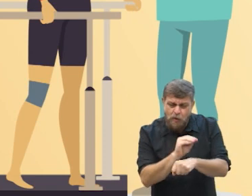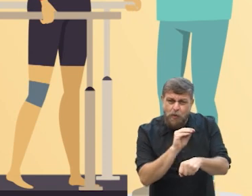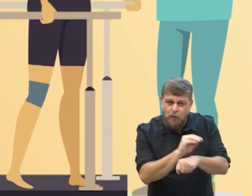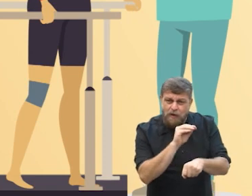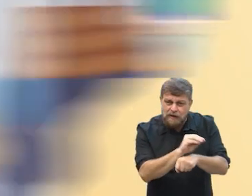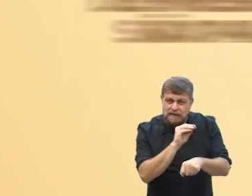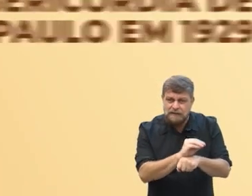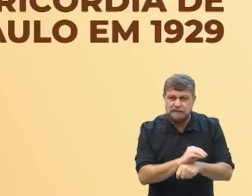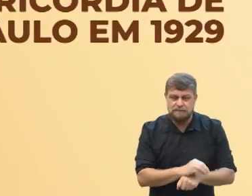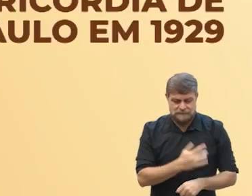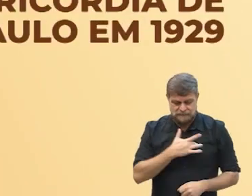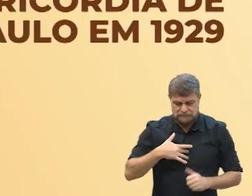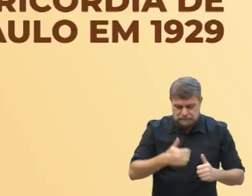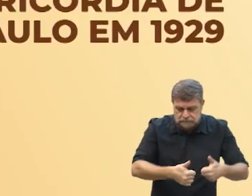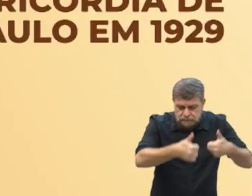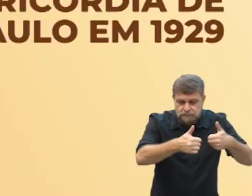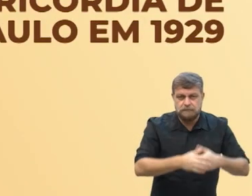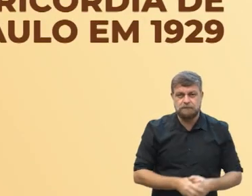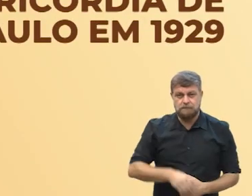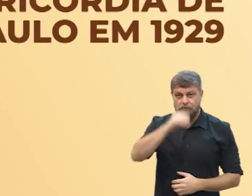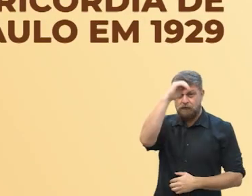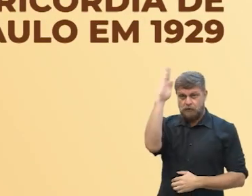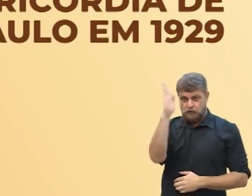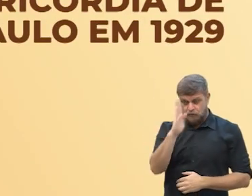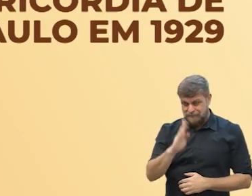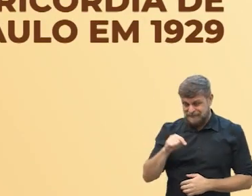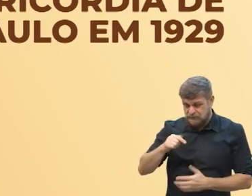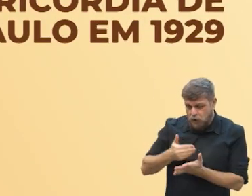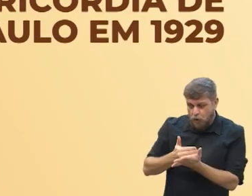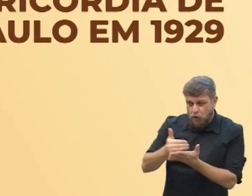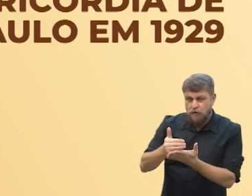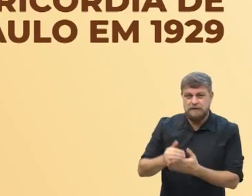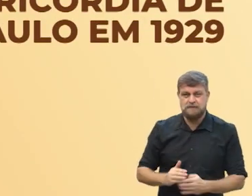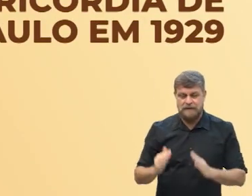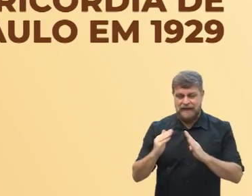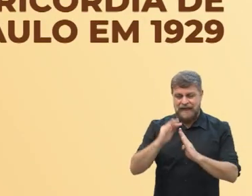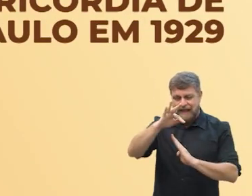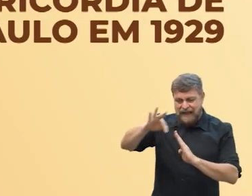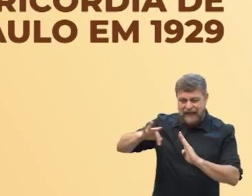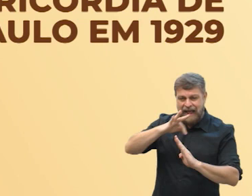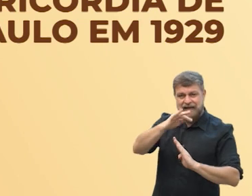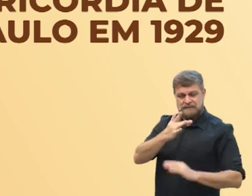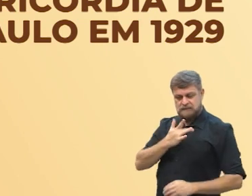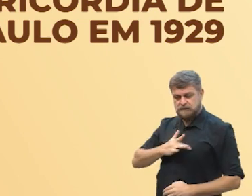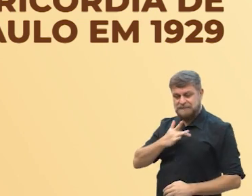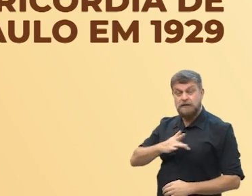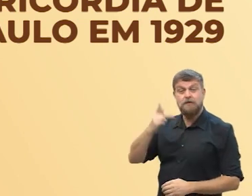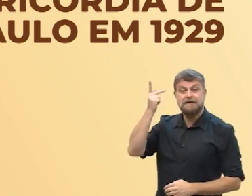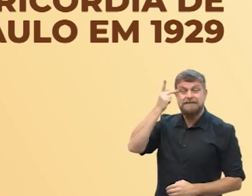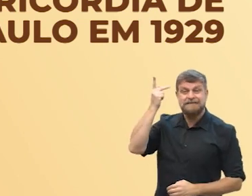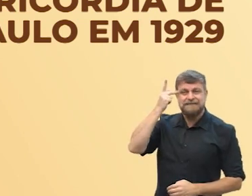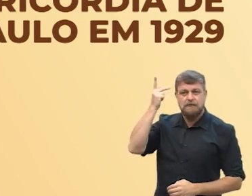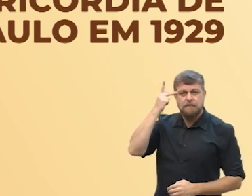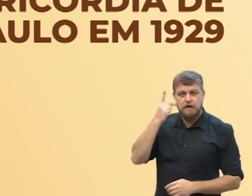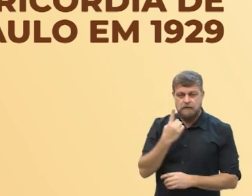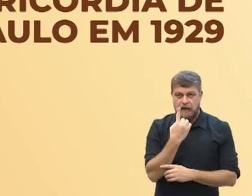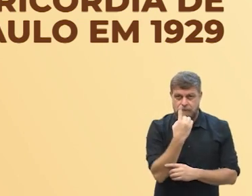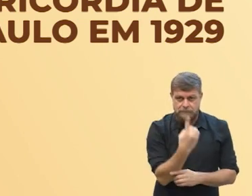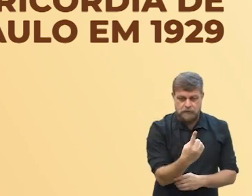de reabilitação. Bom, no Brasil, a fisioterapia teve início na Santa Casa de Misericórdia de São Paulo